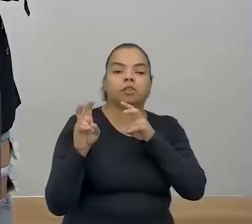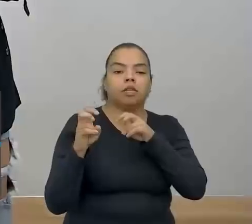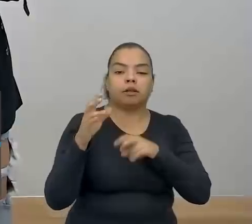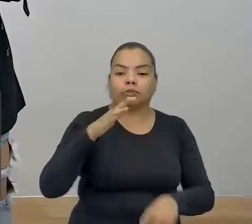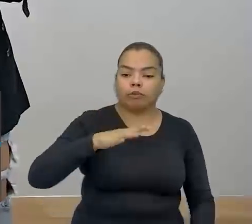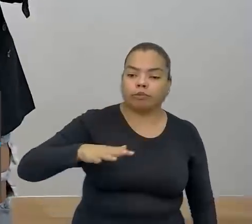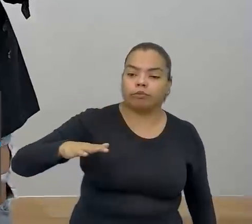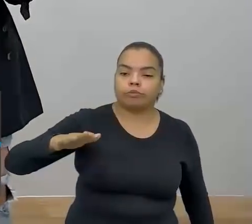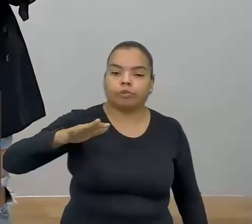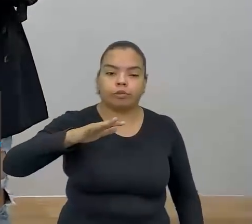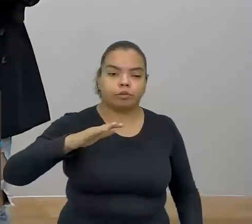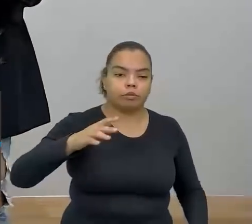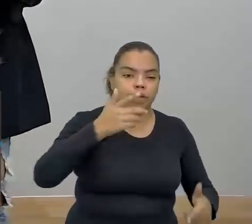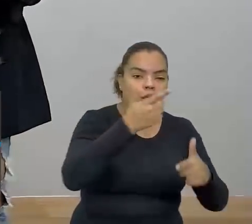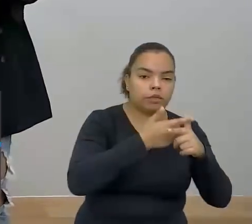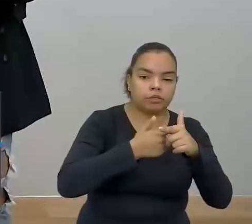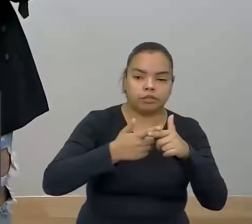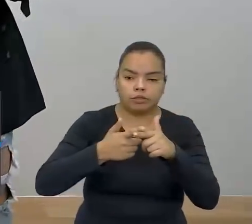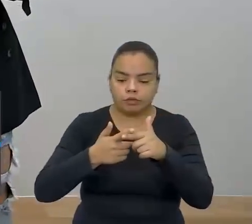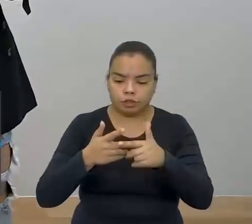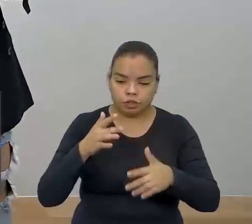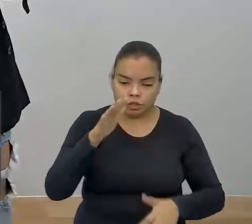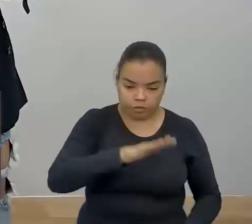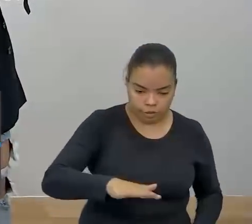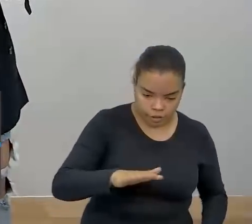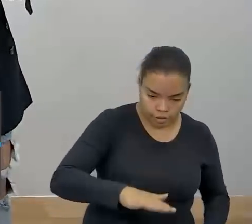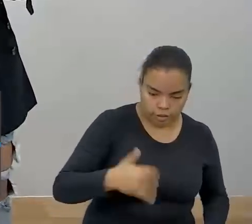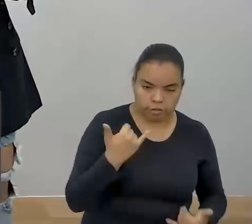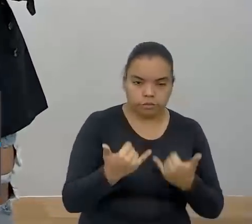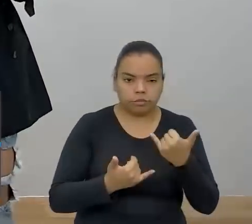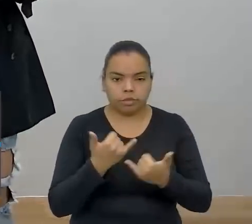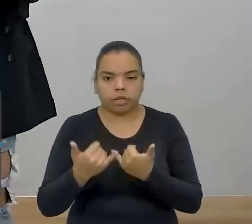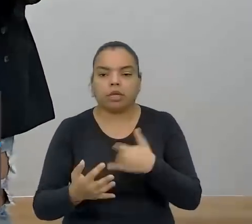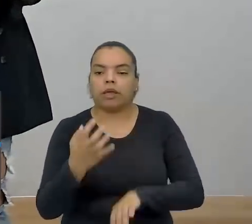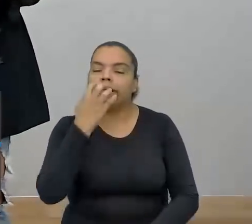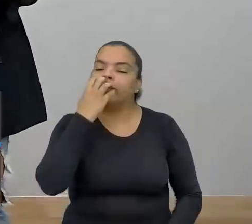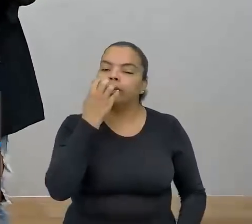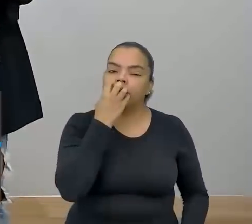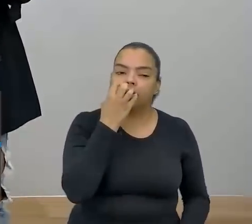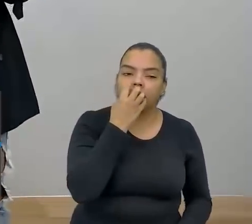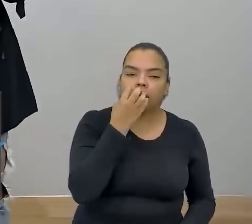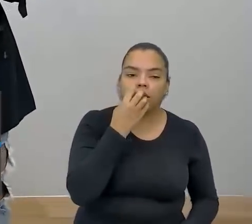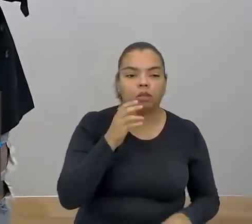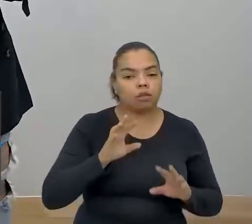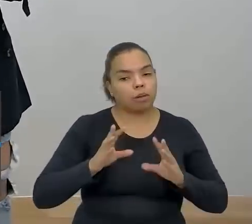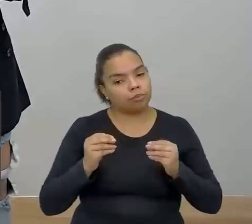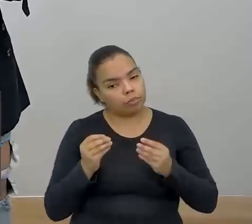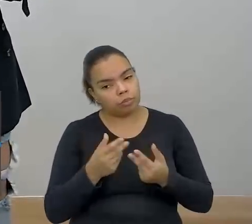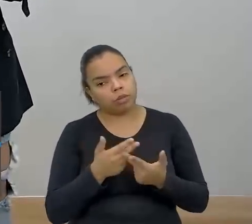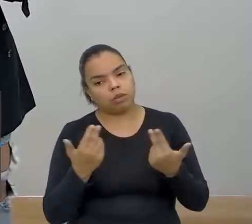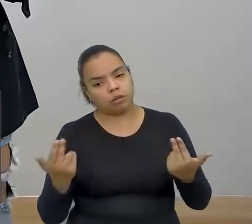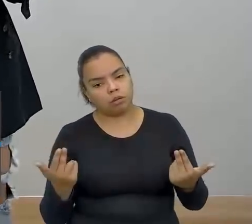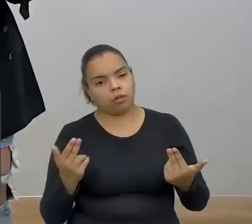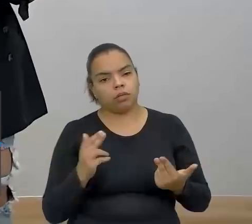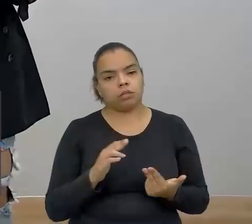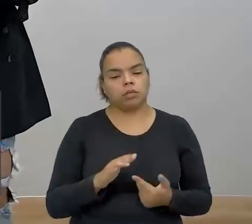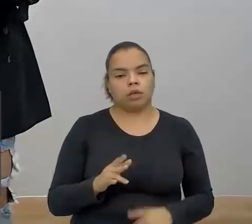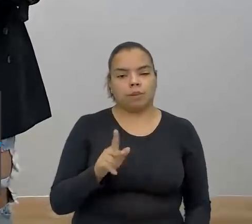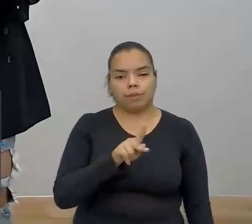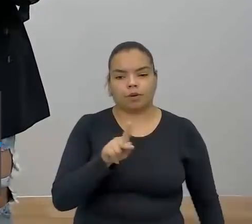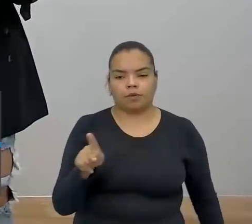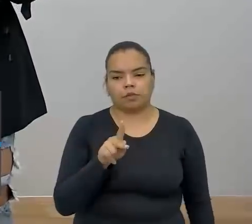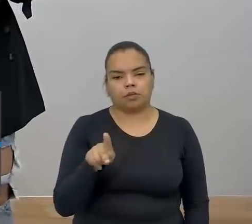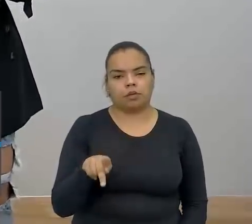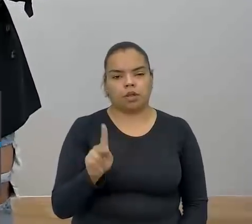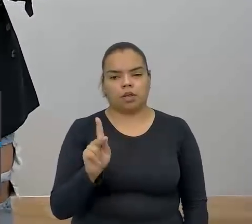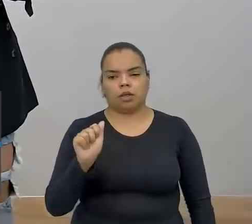espaço comum dividido por uma família, crianças brincando com um animalzinho, muita coisa, hein? A professora Kátia coloca